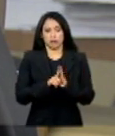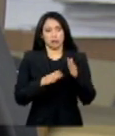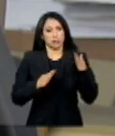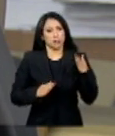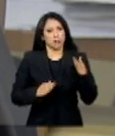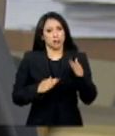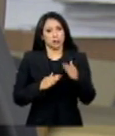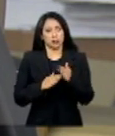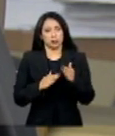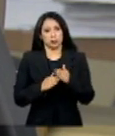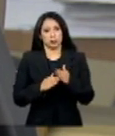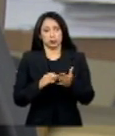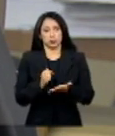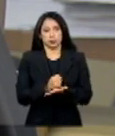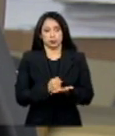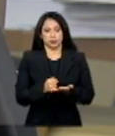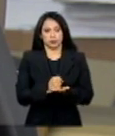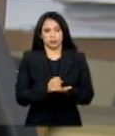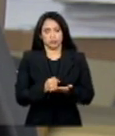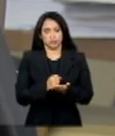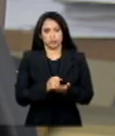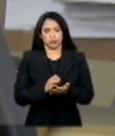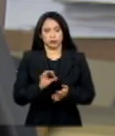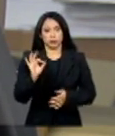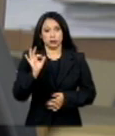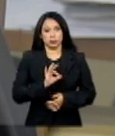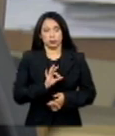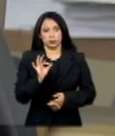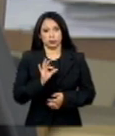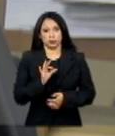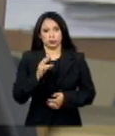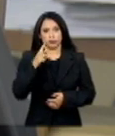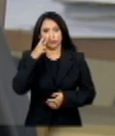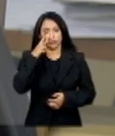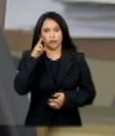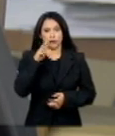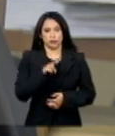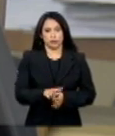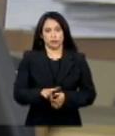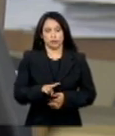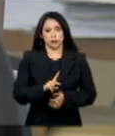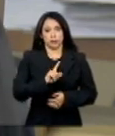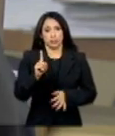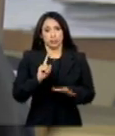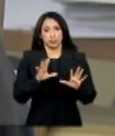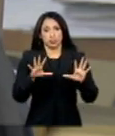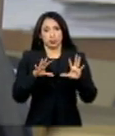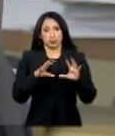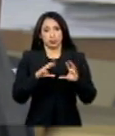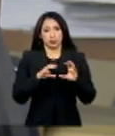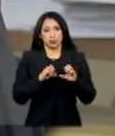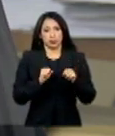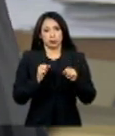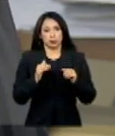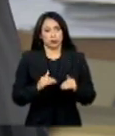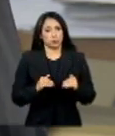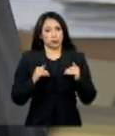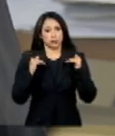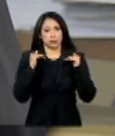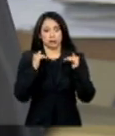pelo princípio da proporcionalidade configurando a sua não observância inadmissível excesso de poder